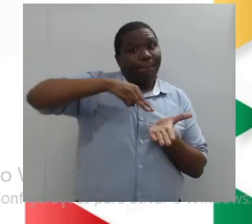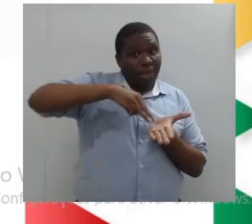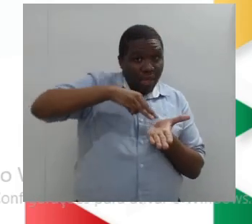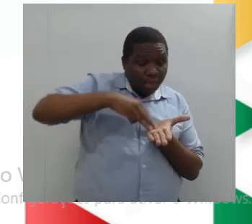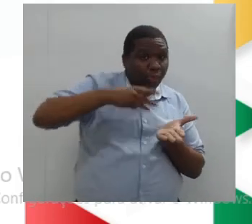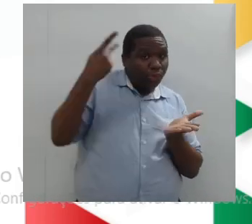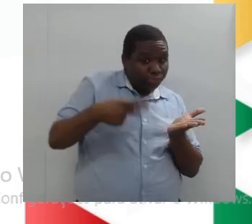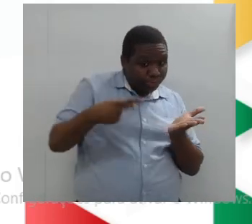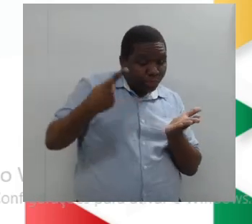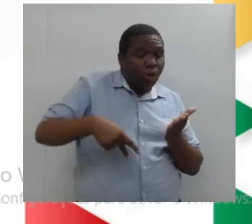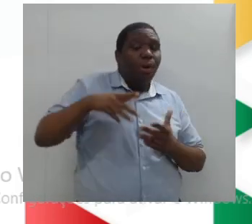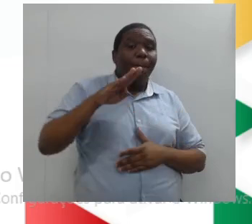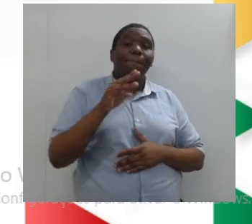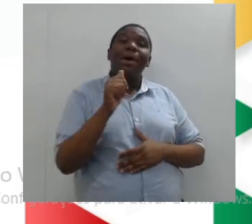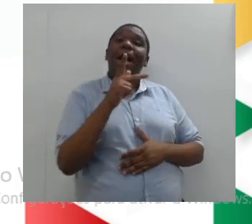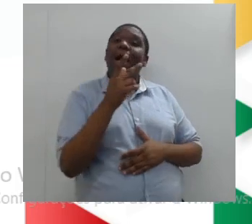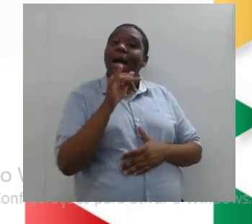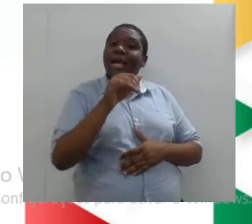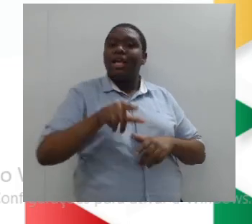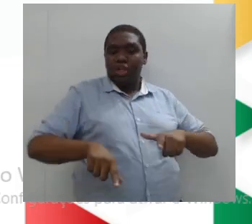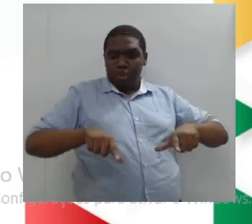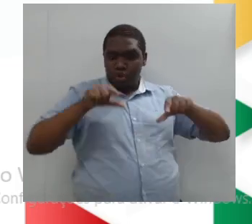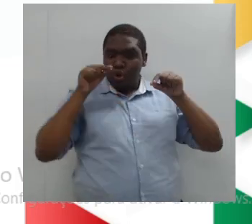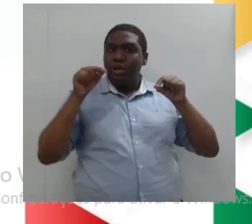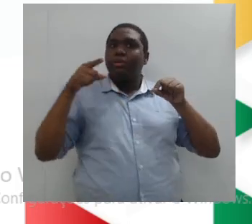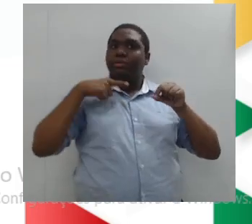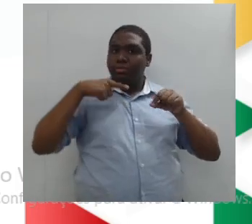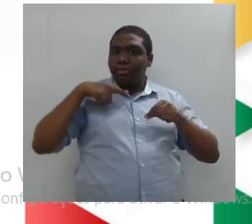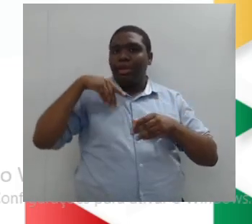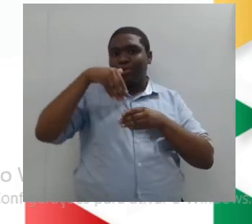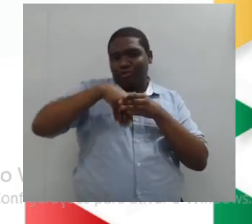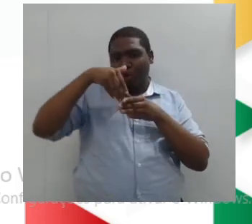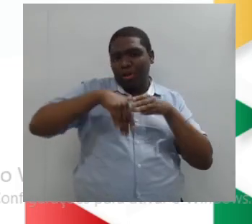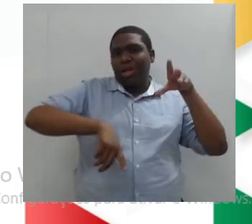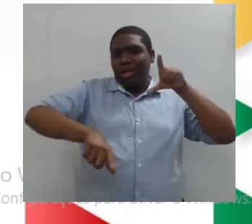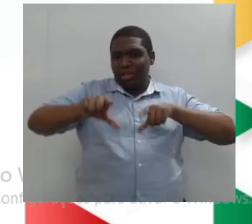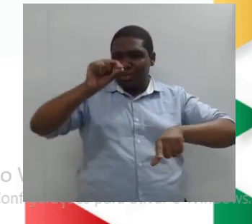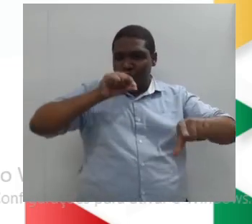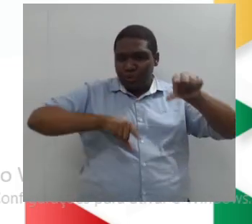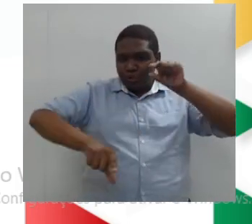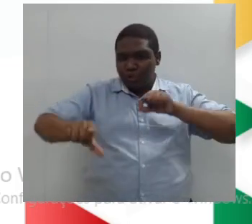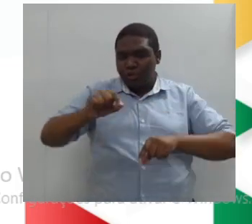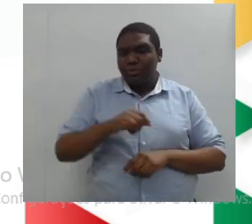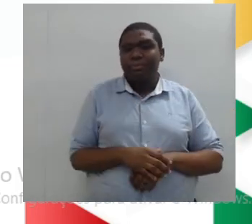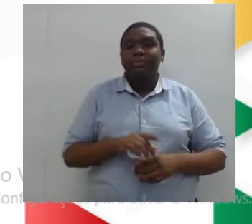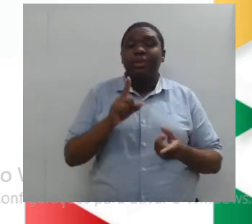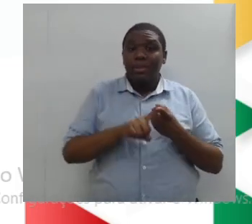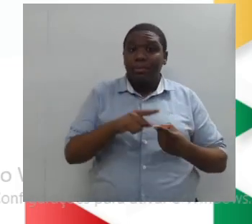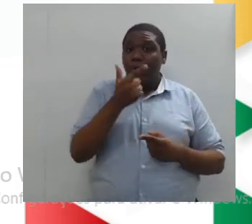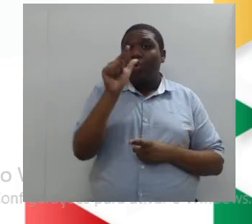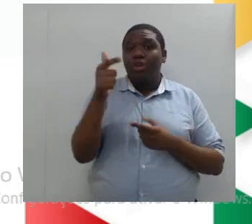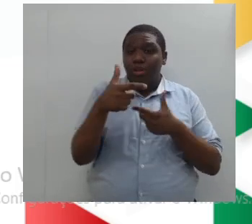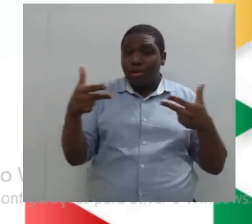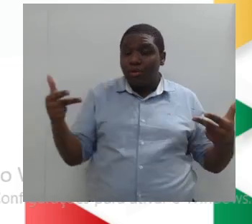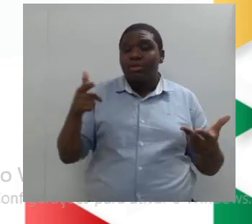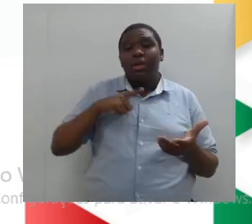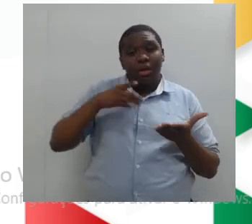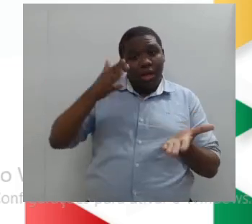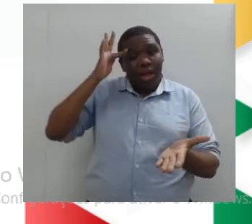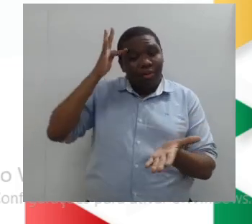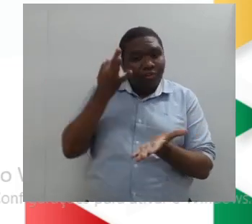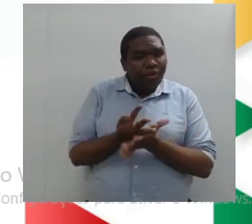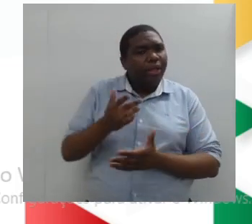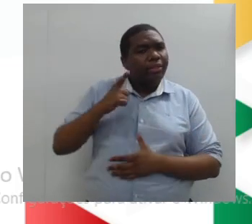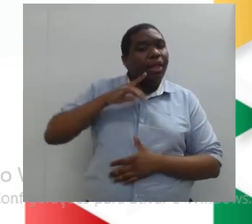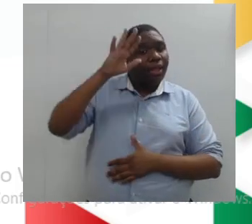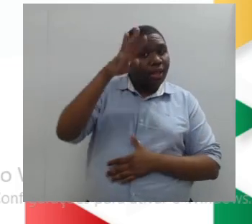Bahá'ís escolhidos através de um processo eleitoral. Outra curiosidade, a fé Bahá'í possui um